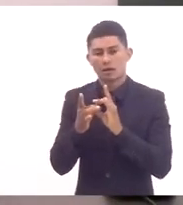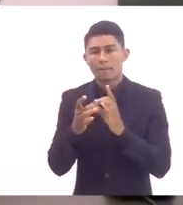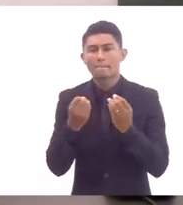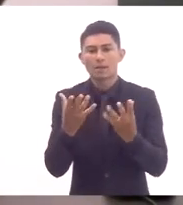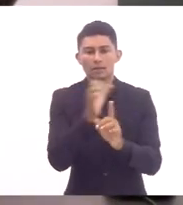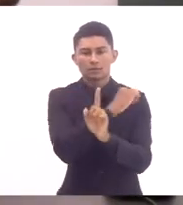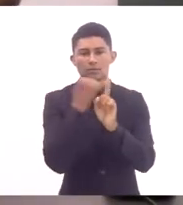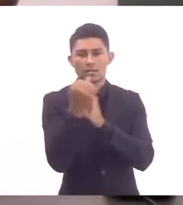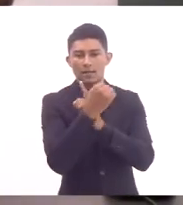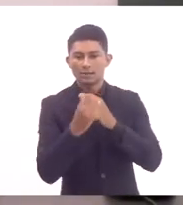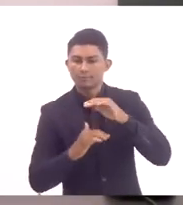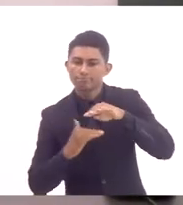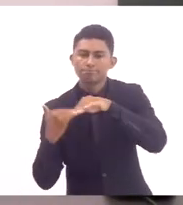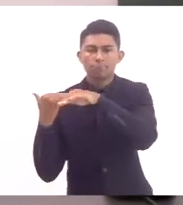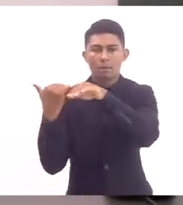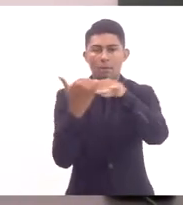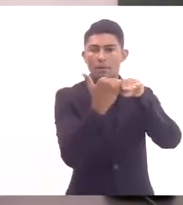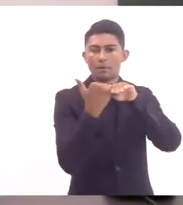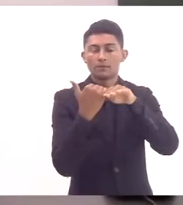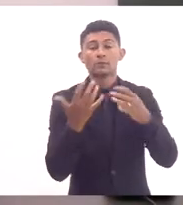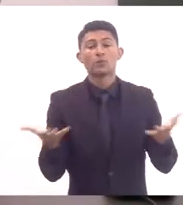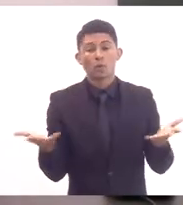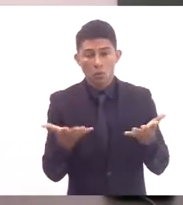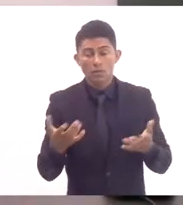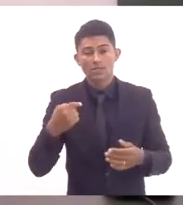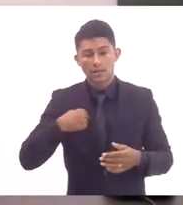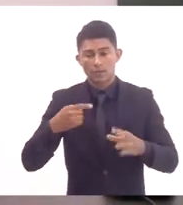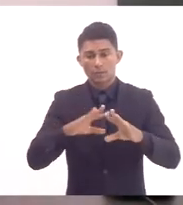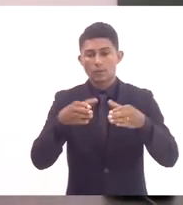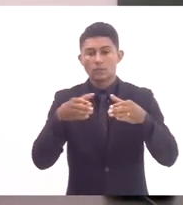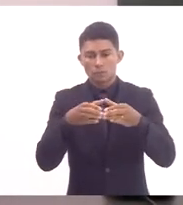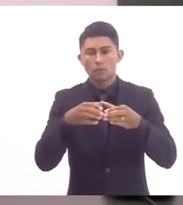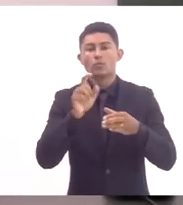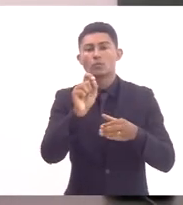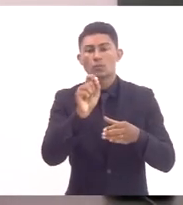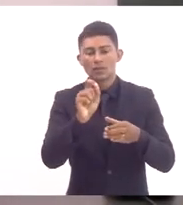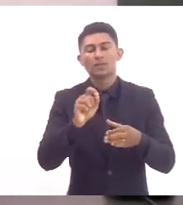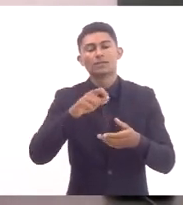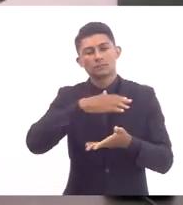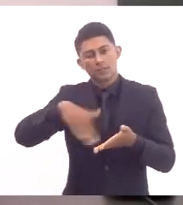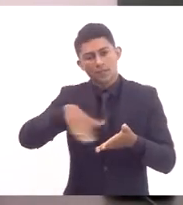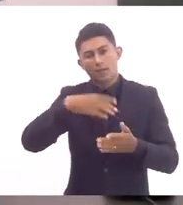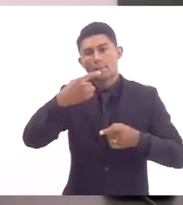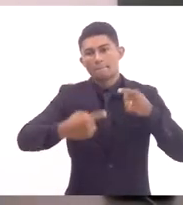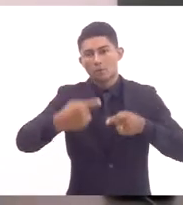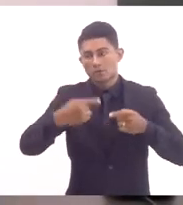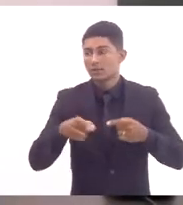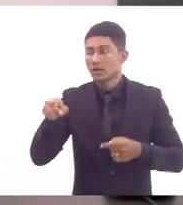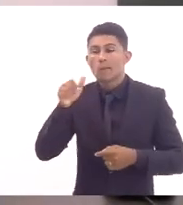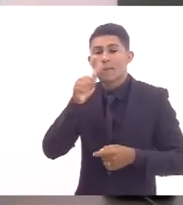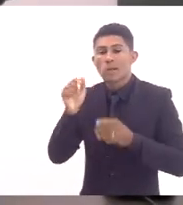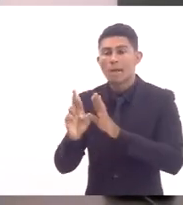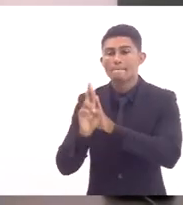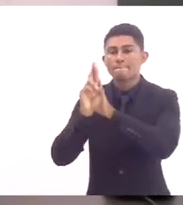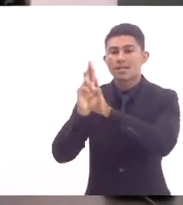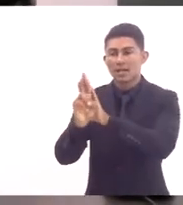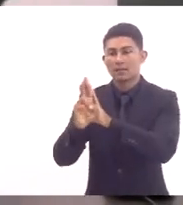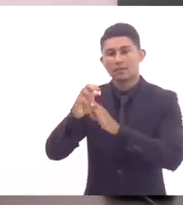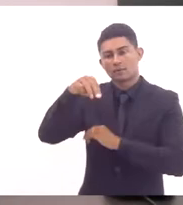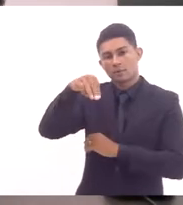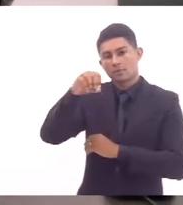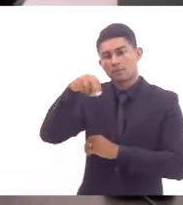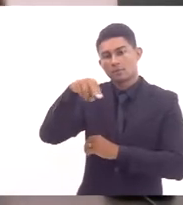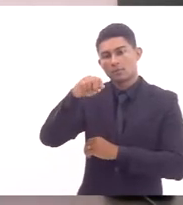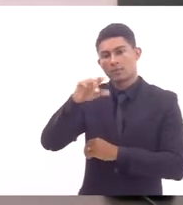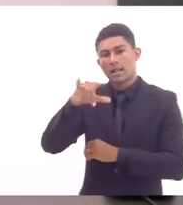eu tenho essa oportunidade de estar a secretaria de política representada que pela Monalisa que é a nossa secretária em exercício